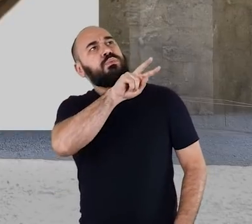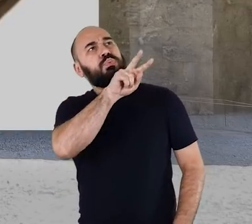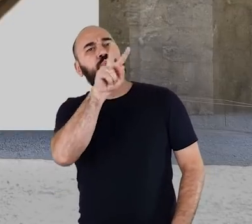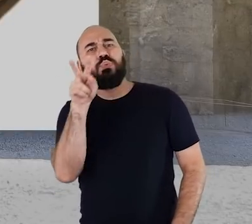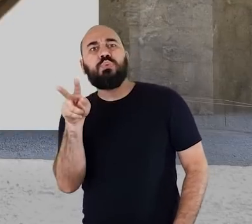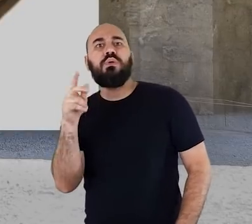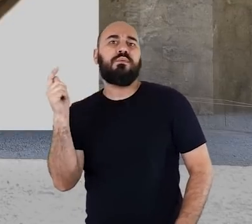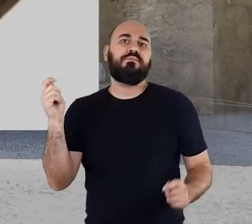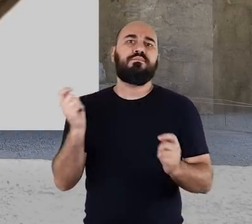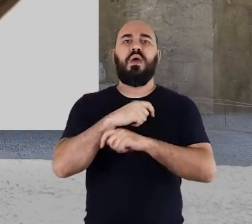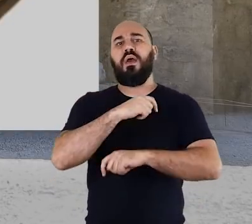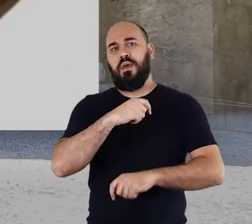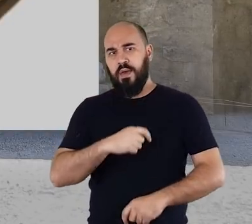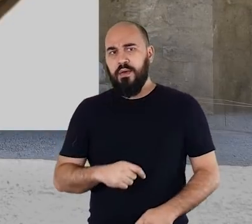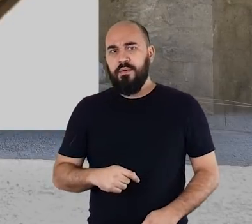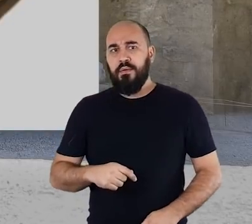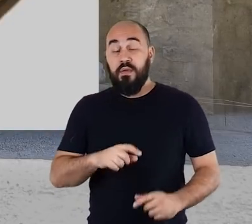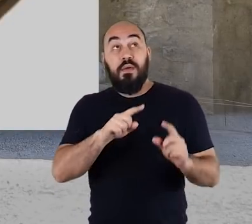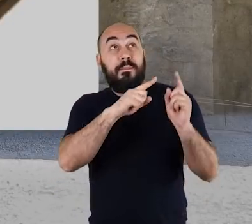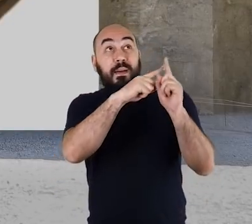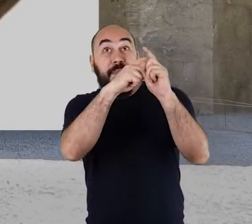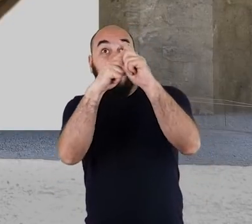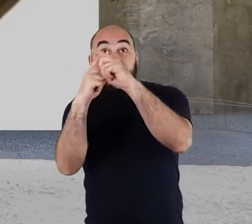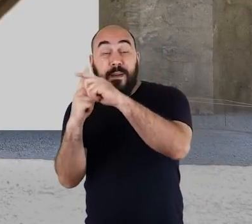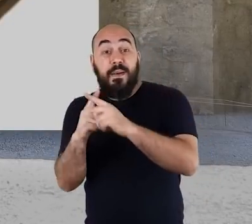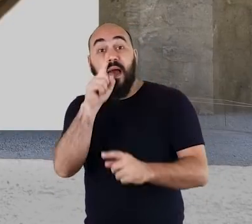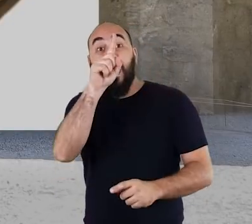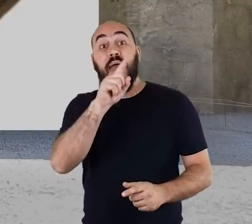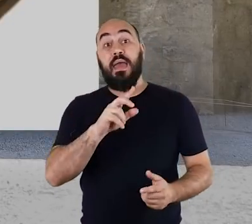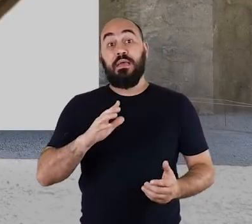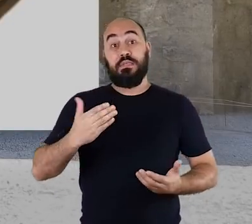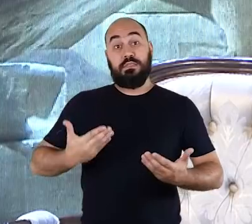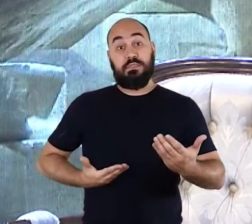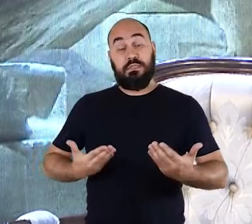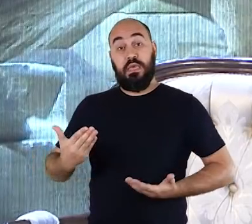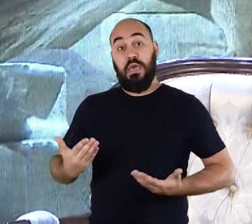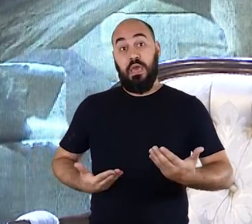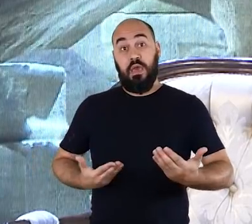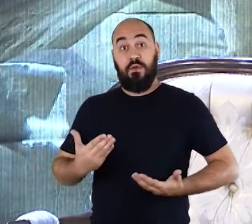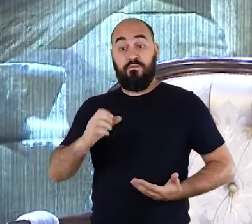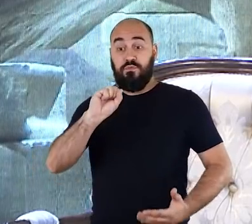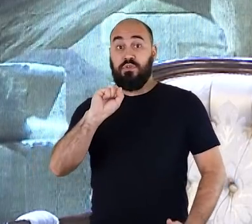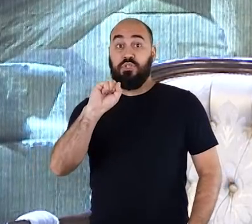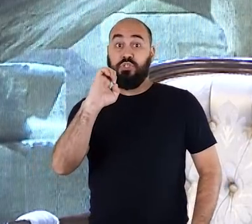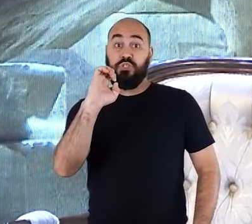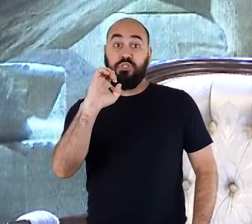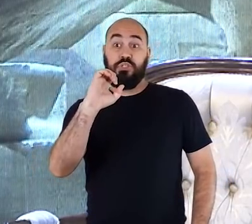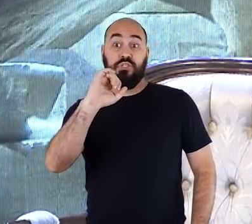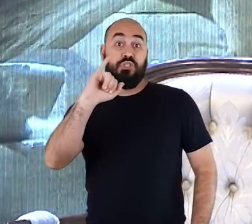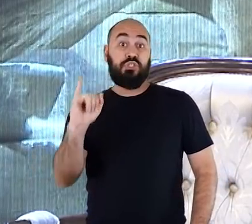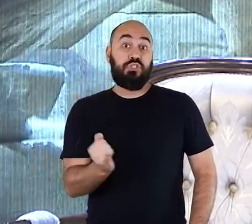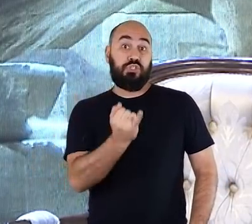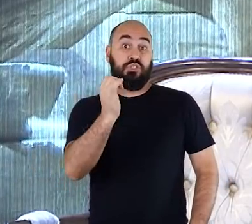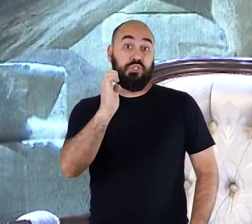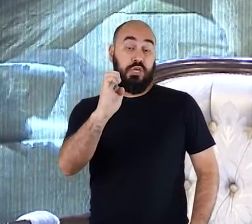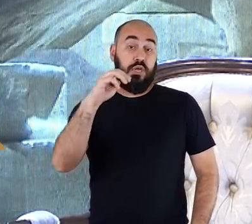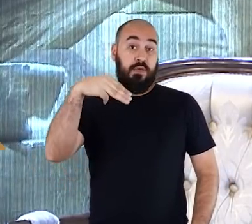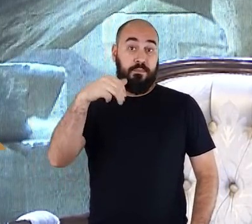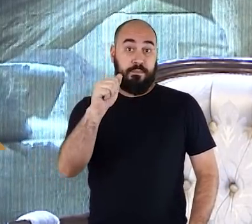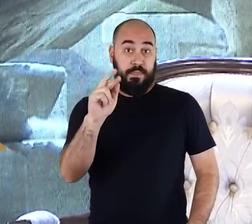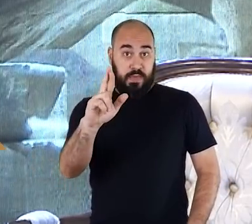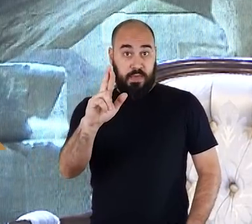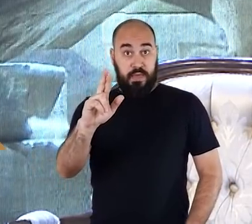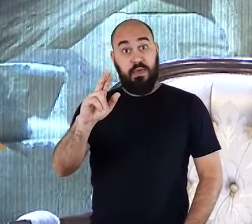está escrito para Shema, servo de Jeroboão. Ora, esse Jeroboão só pode ter